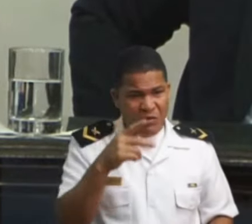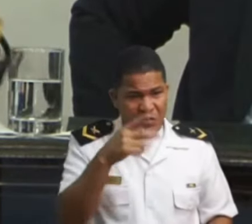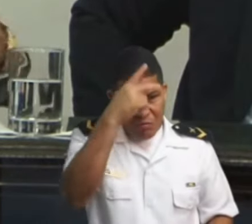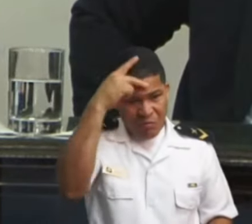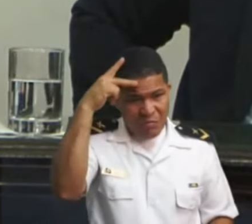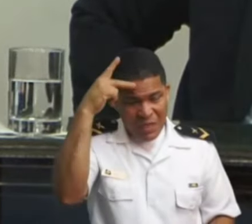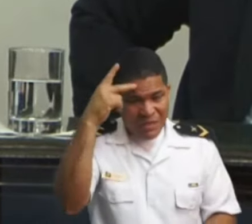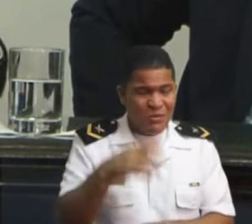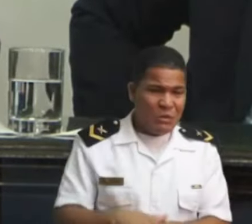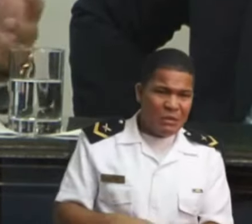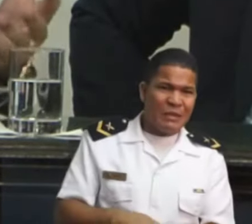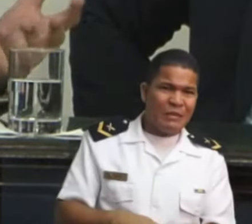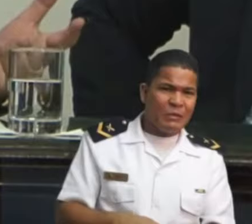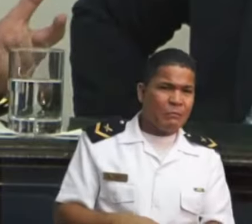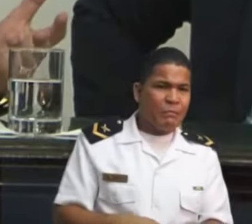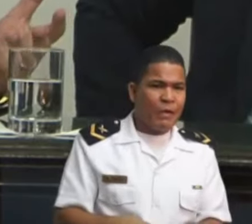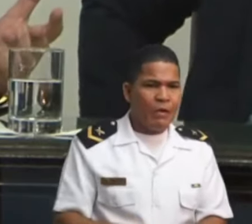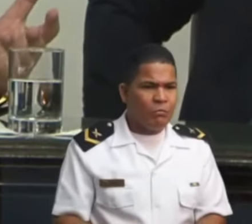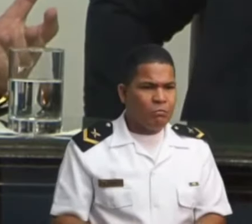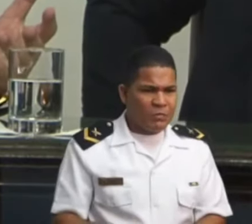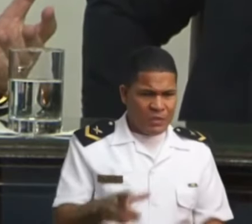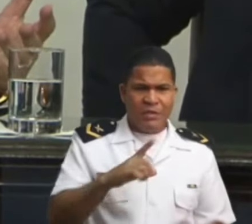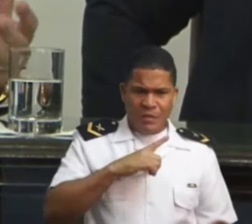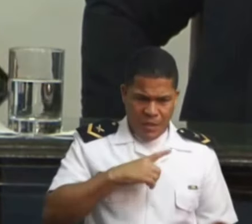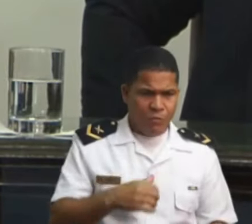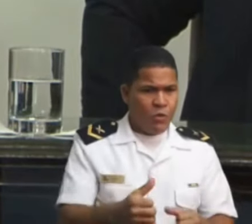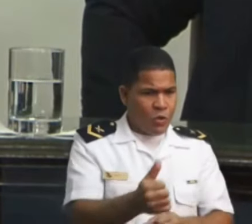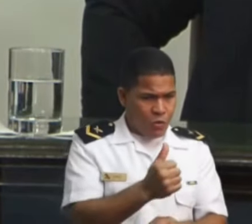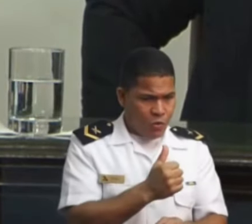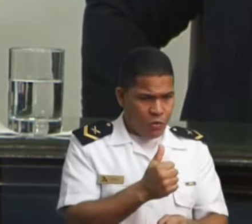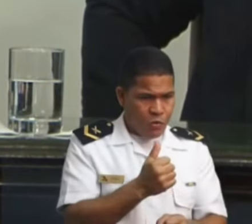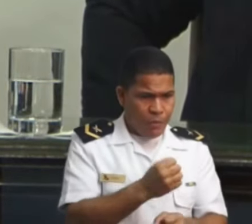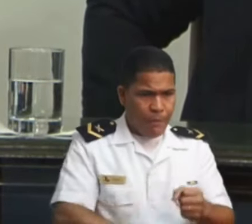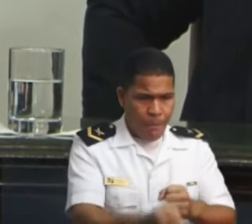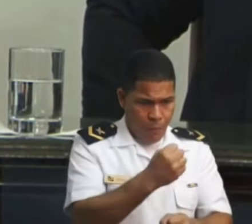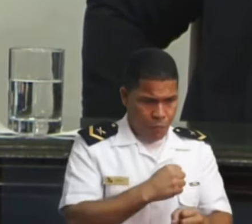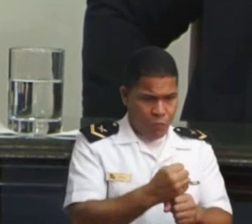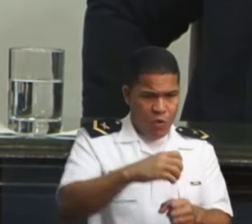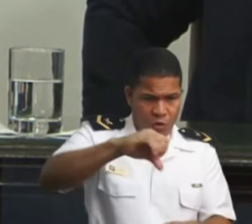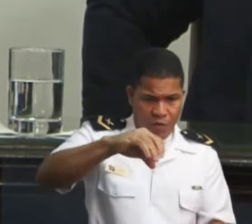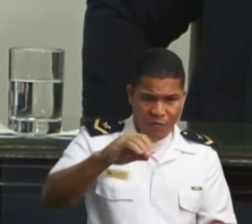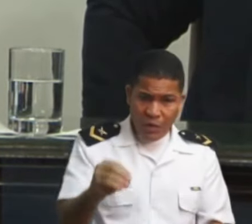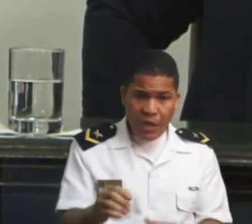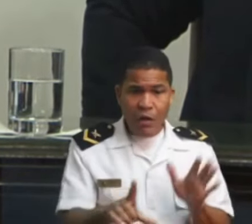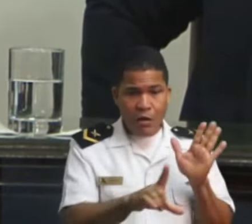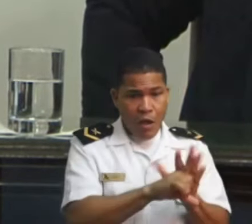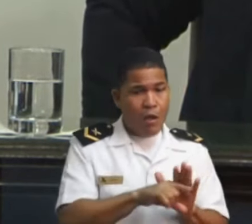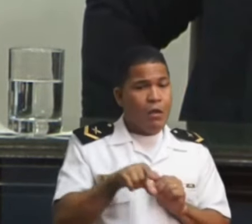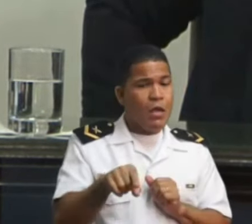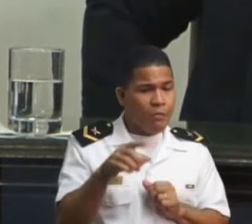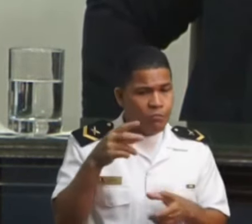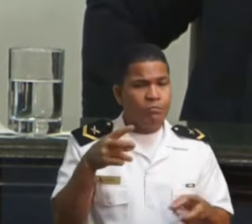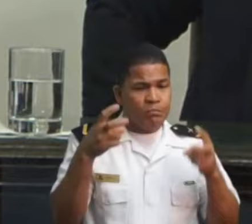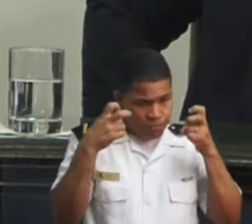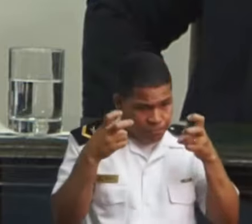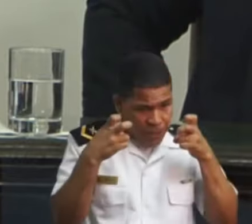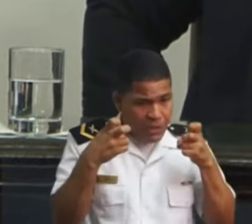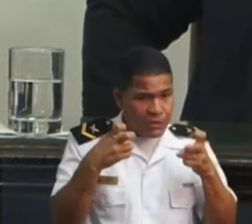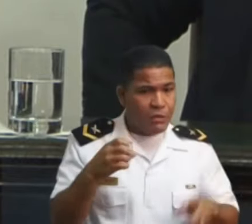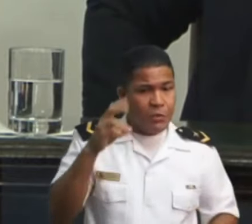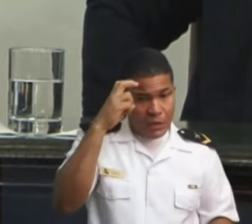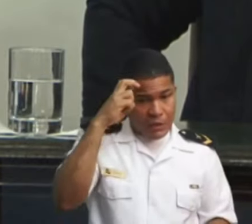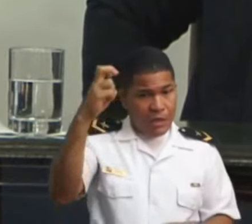lei. 90 anos é um tempo suficiente, né? E só de ler o artigo 1º da lei, já se tem